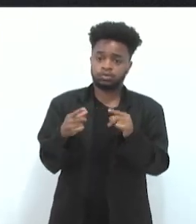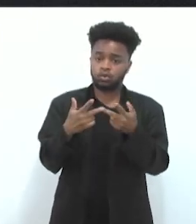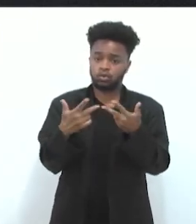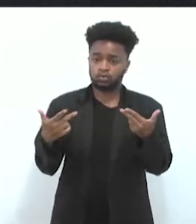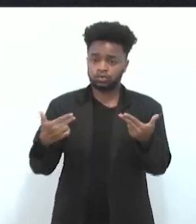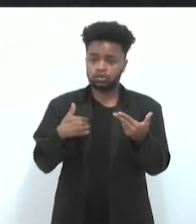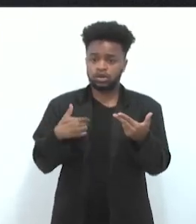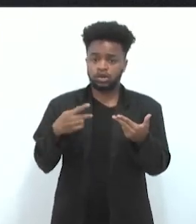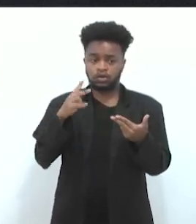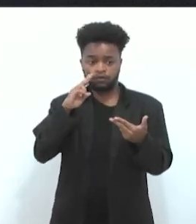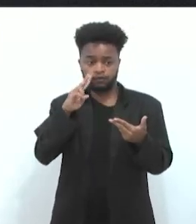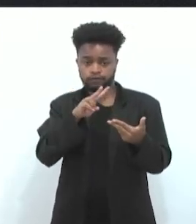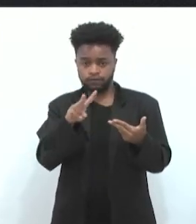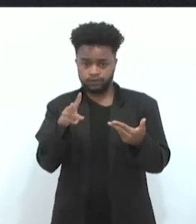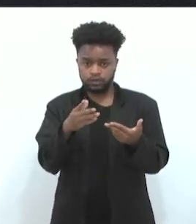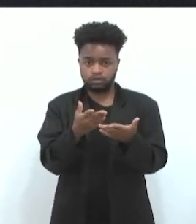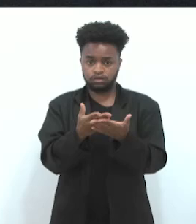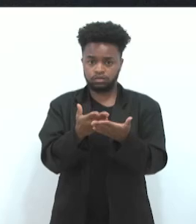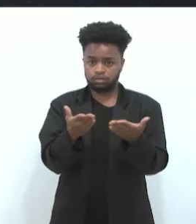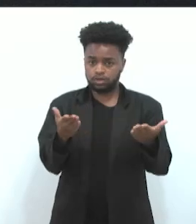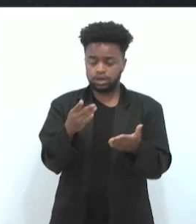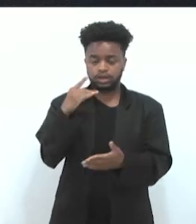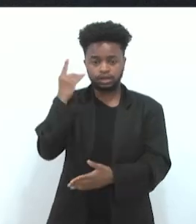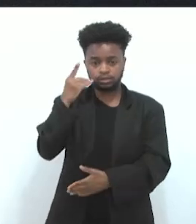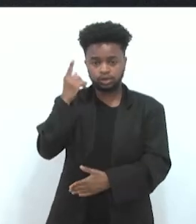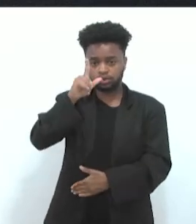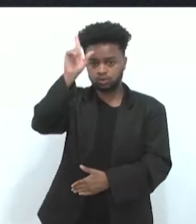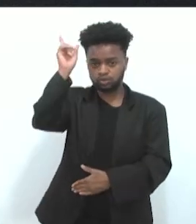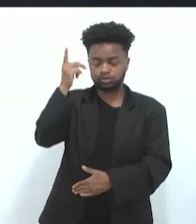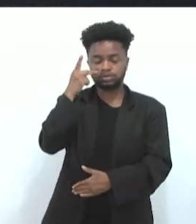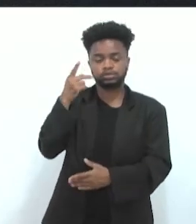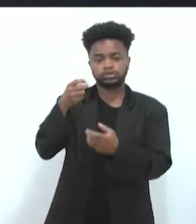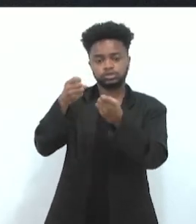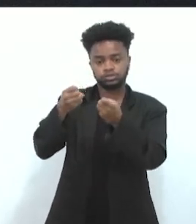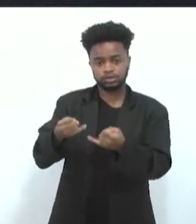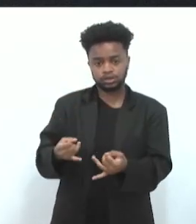né, dos esclarecimentos aqui do deputado Luiz Paulo,